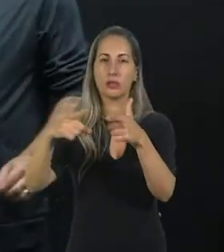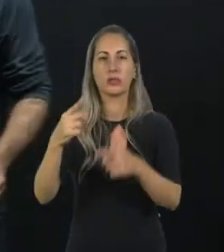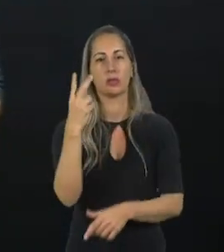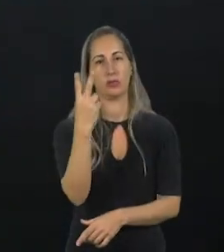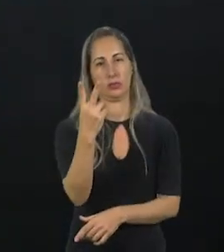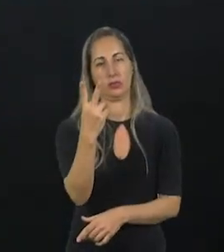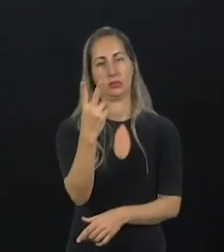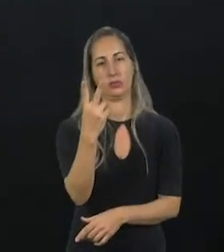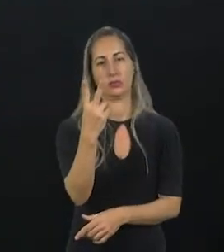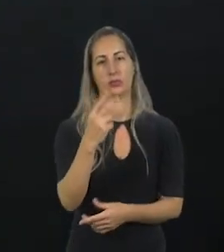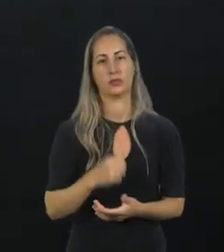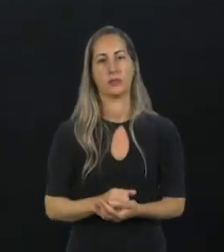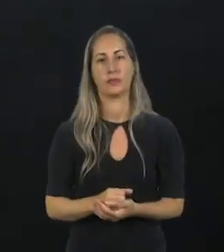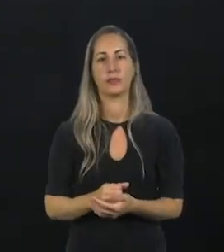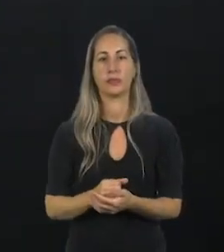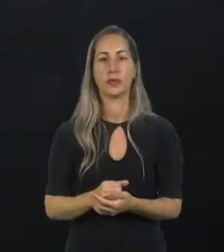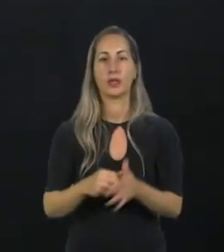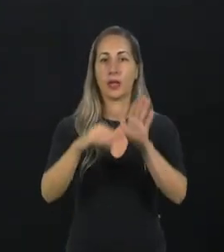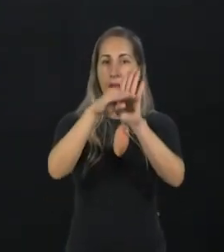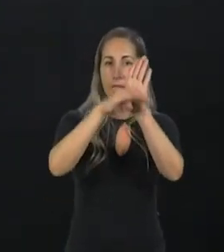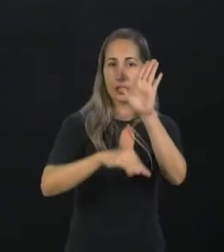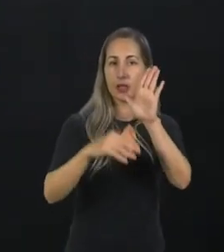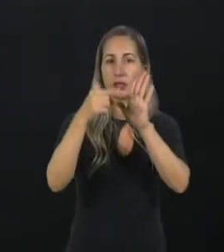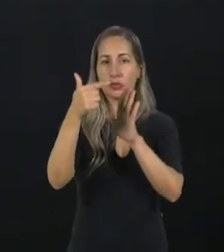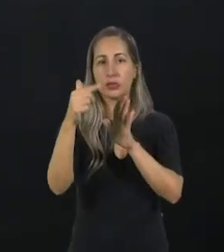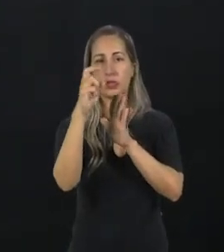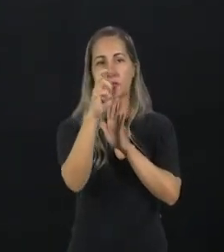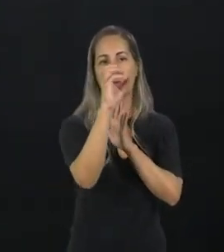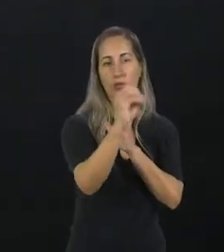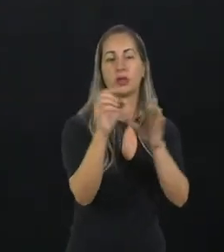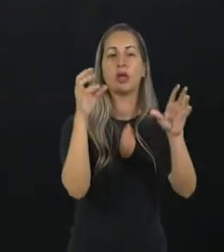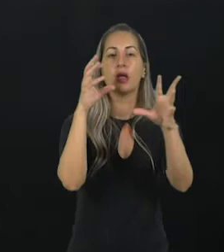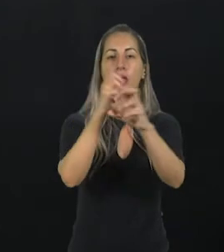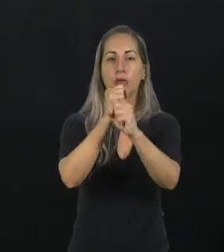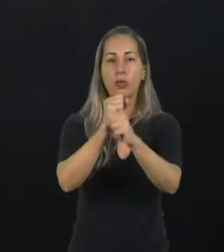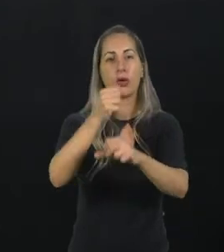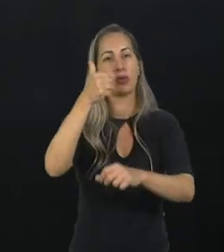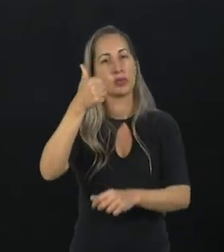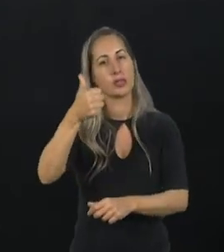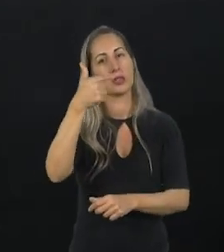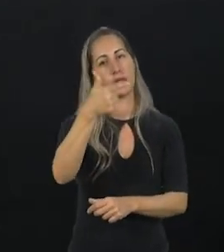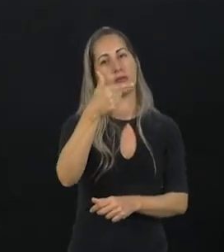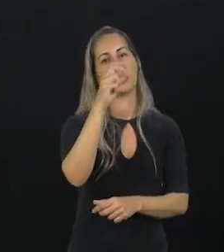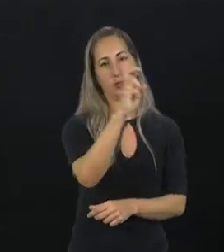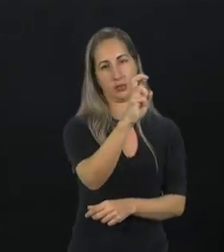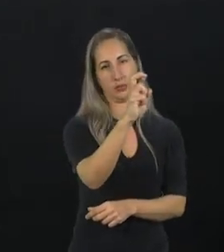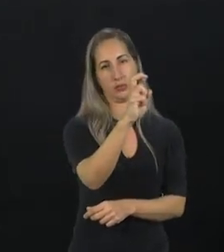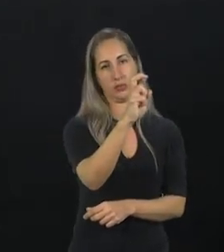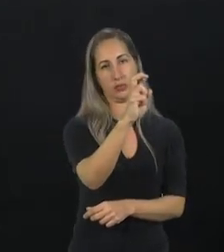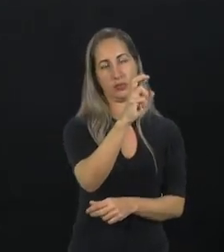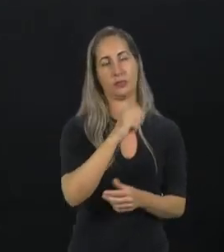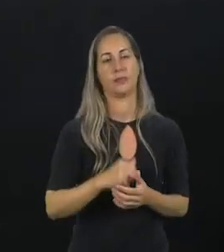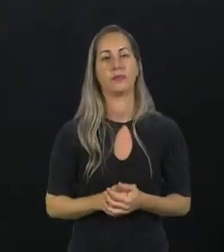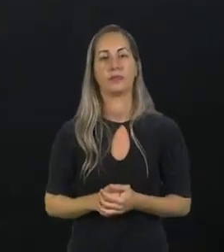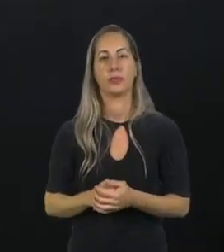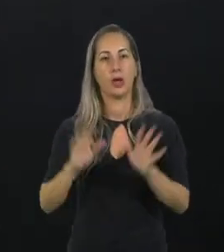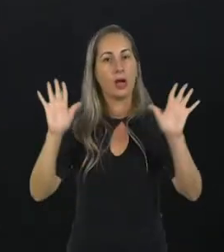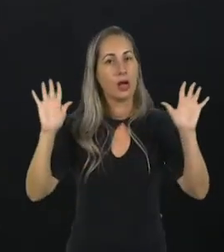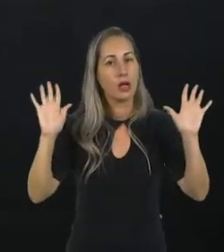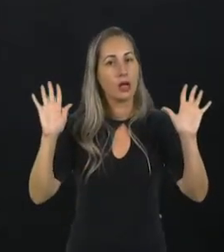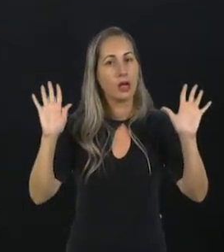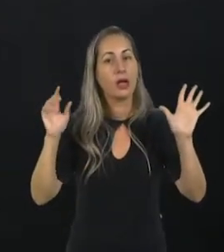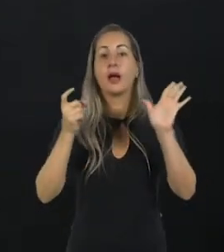por 2. A metade de 250 é igual a 125.